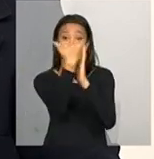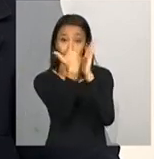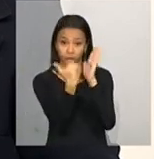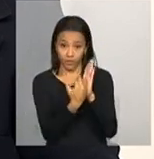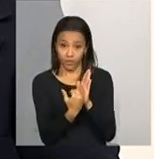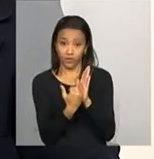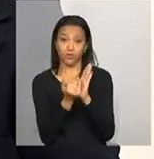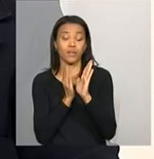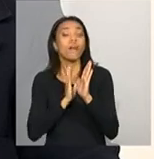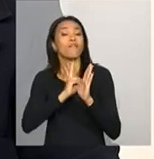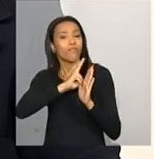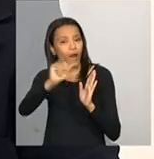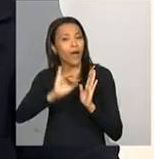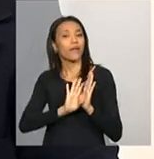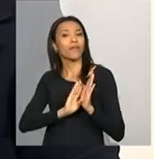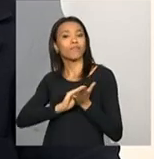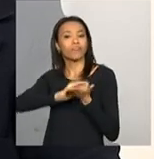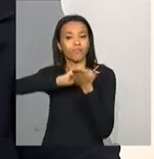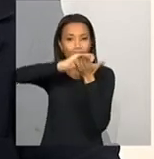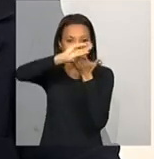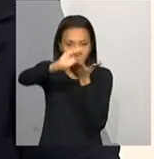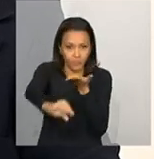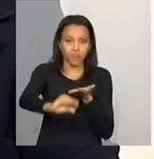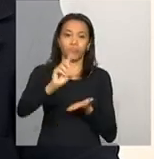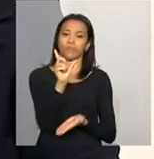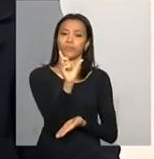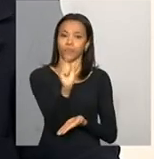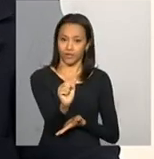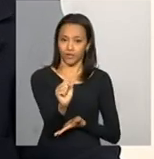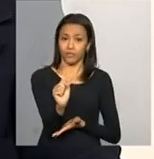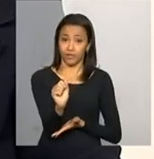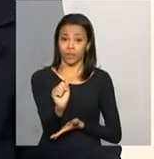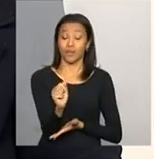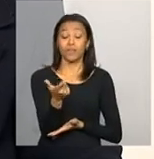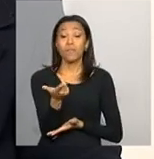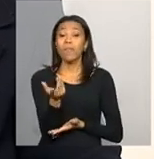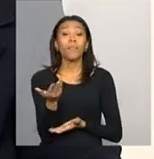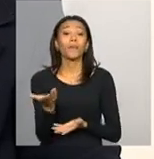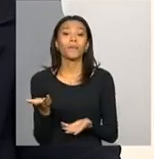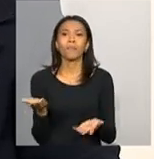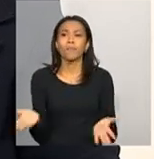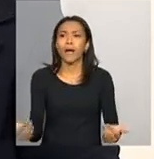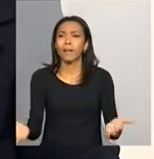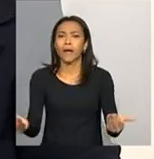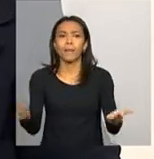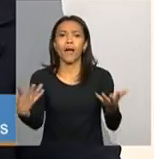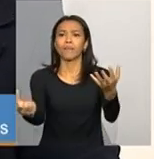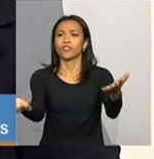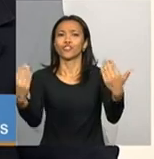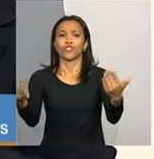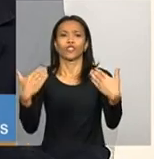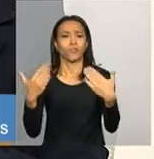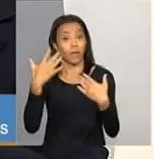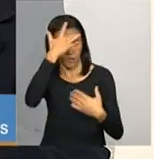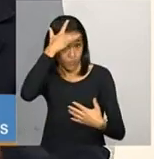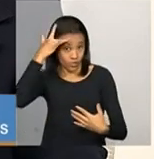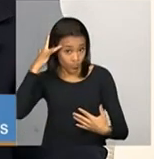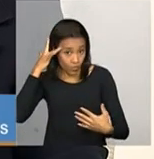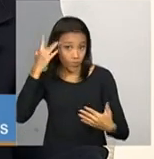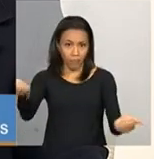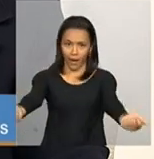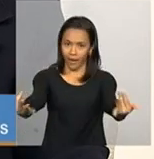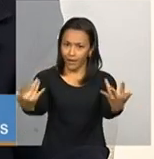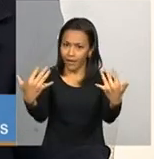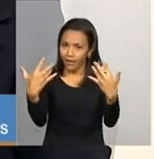receber recursos, né, que, é, para fazer a mobilização de pessoas, né, para fazer